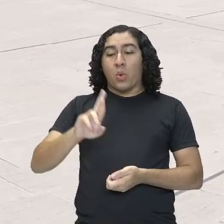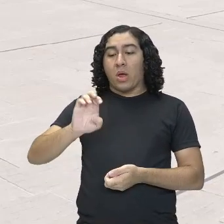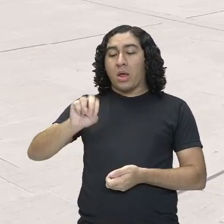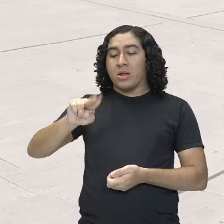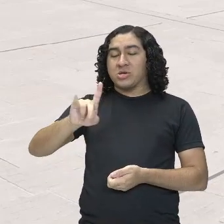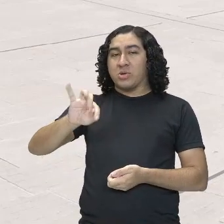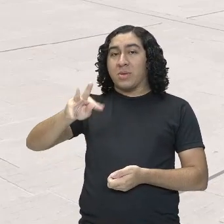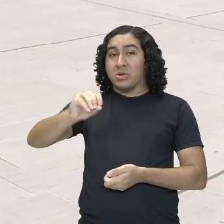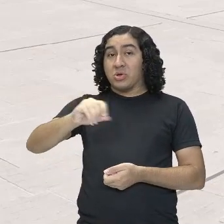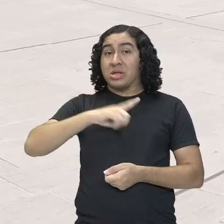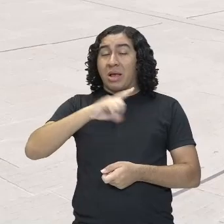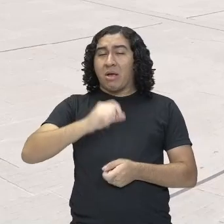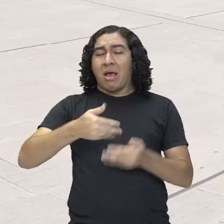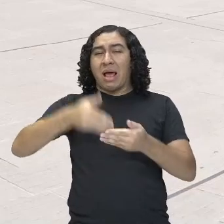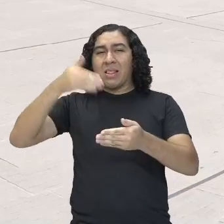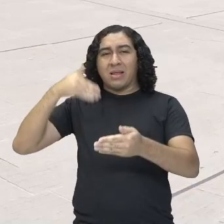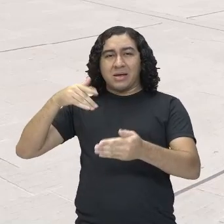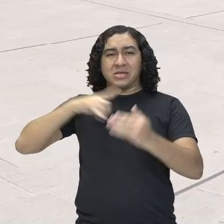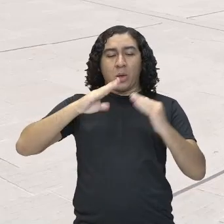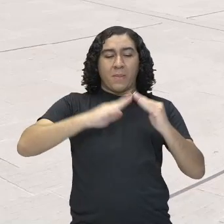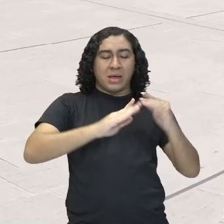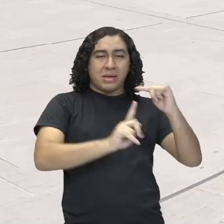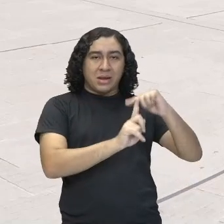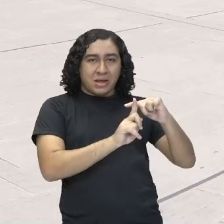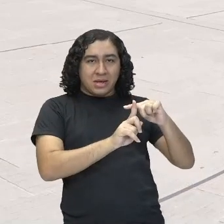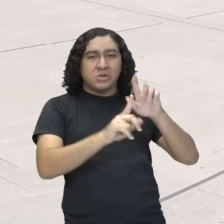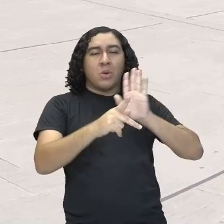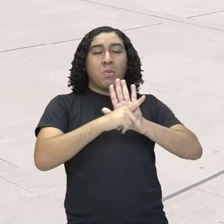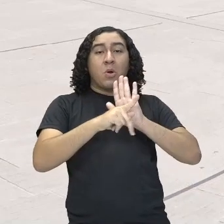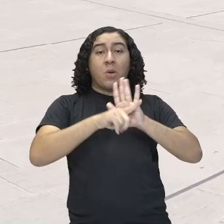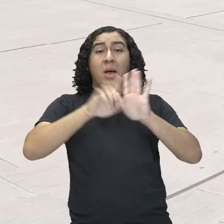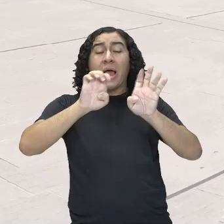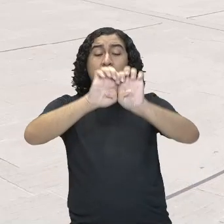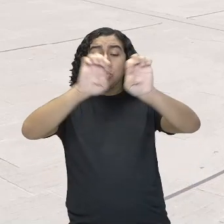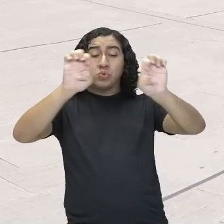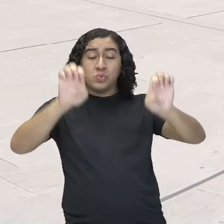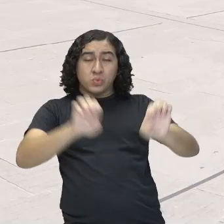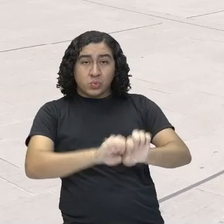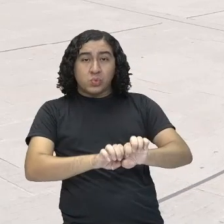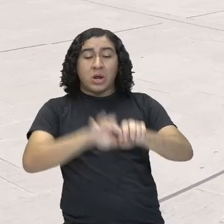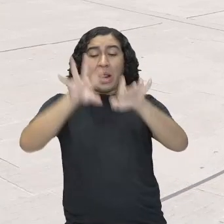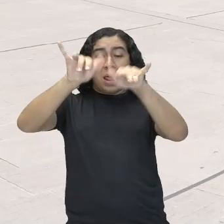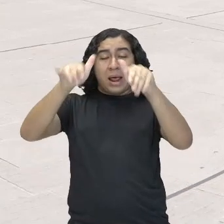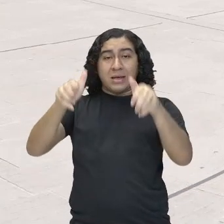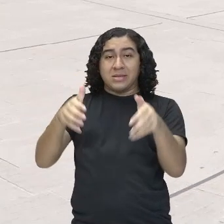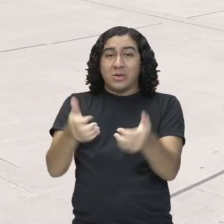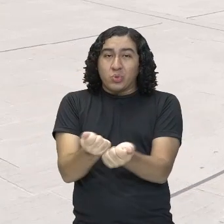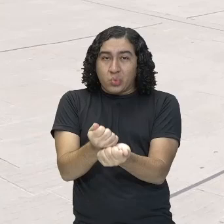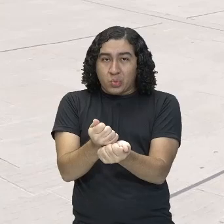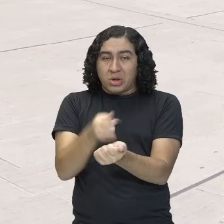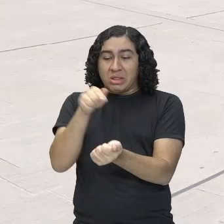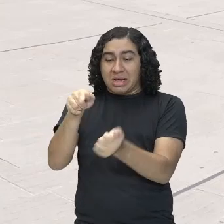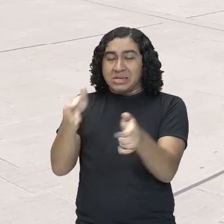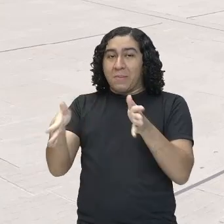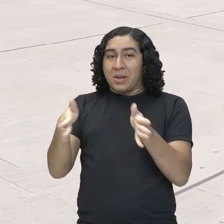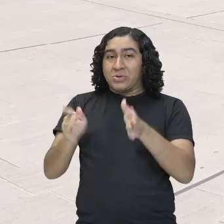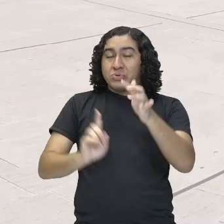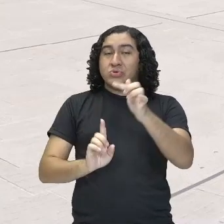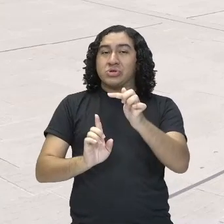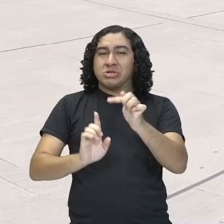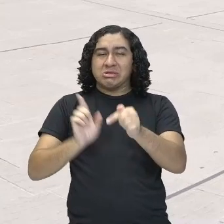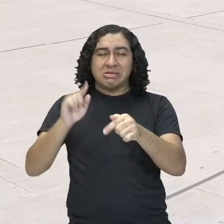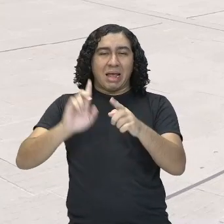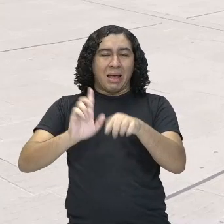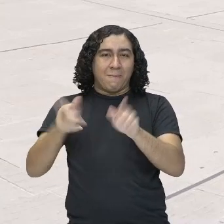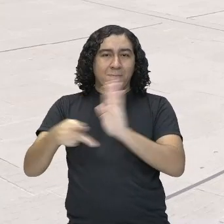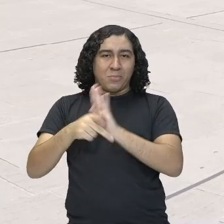que representa ali os moldes, as características, da arquitetura renascentista. Observem,